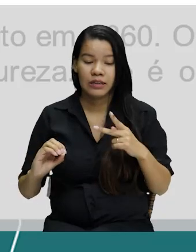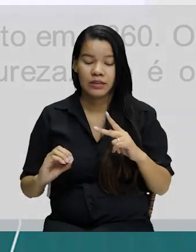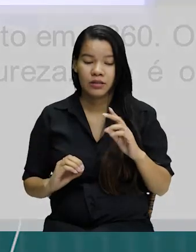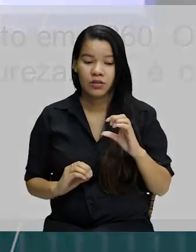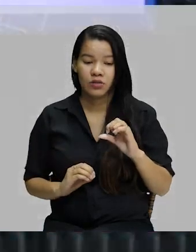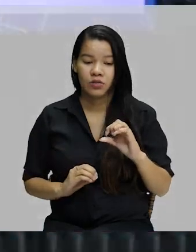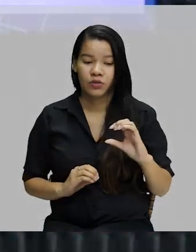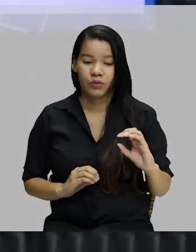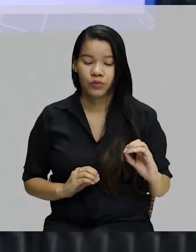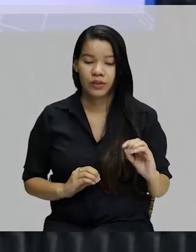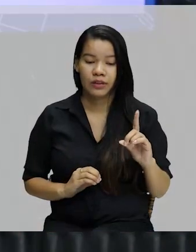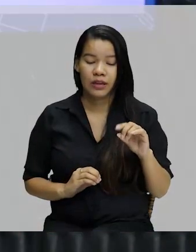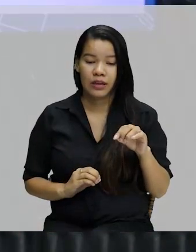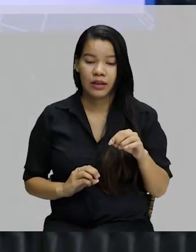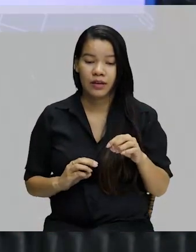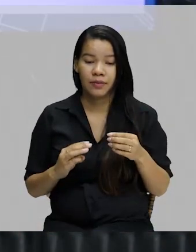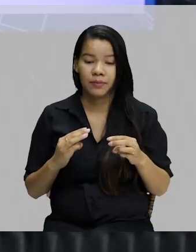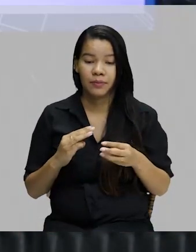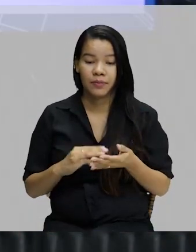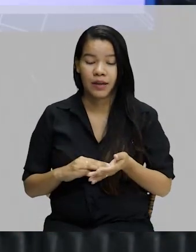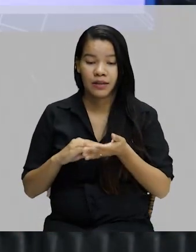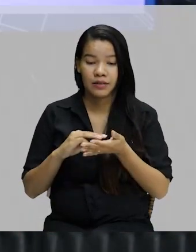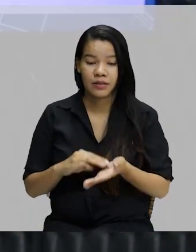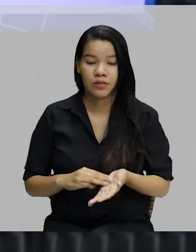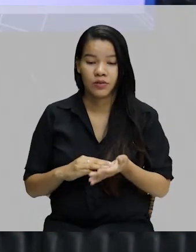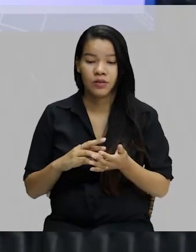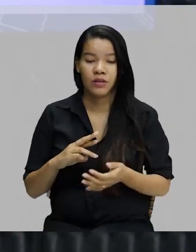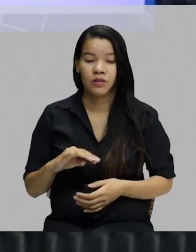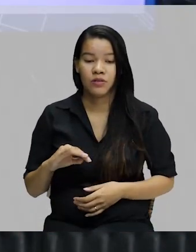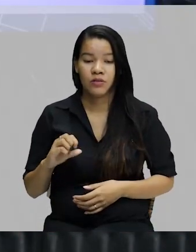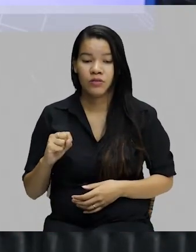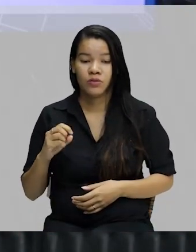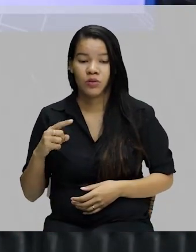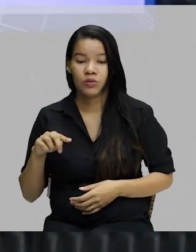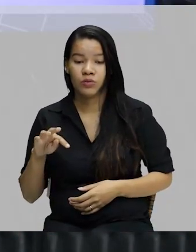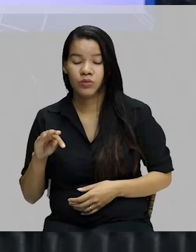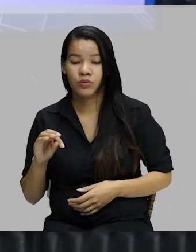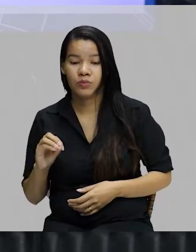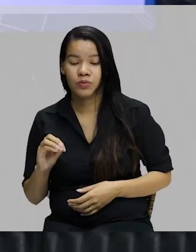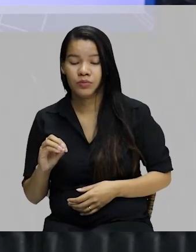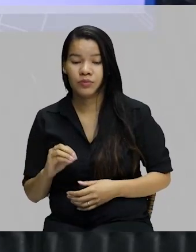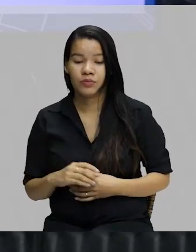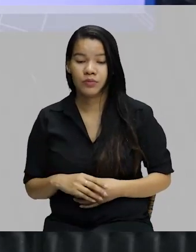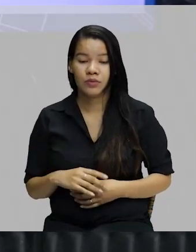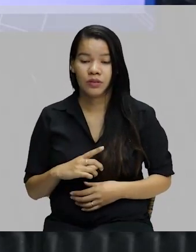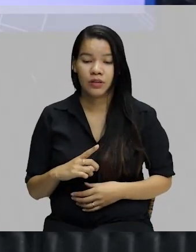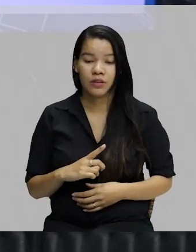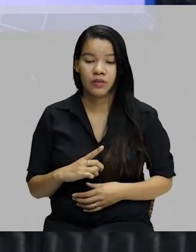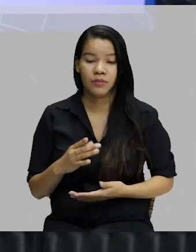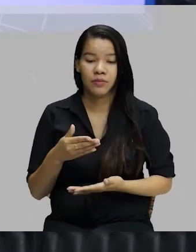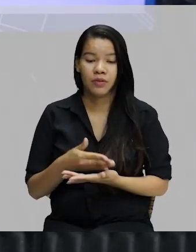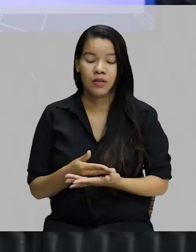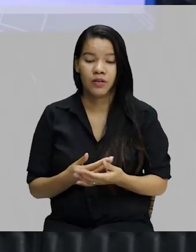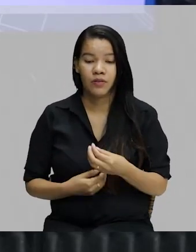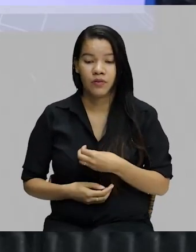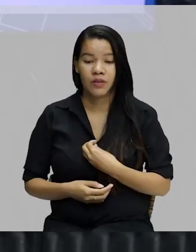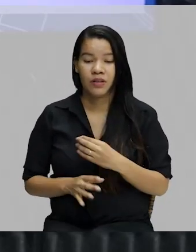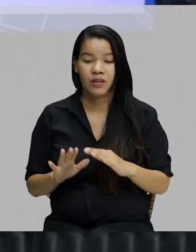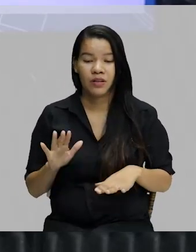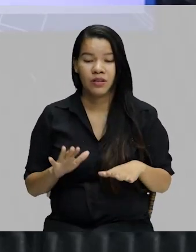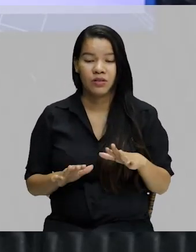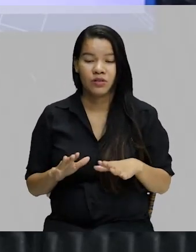90 é a massa do isótopo, certo? Então, o estrôncio 90 tem uma meia-vida relativamente alta